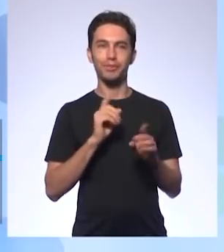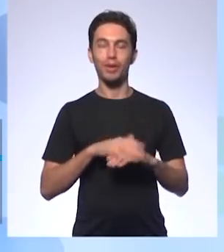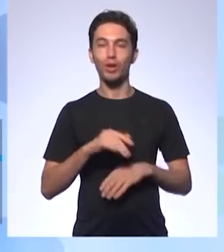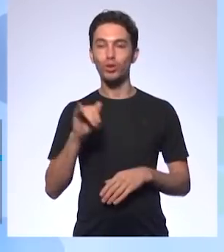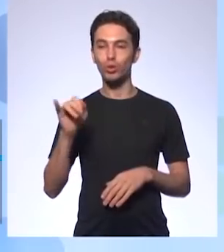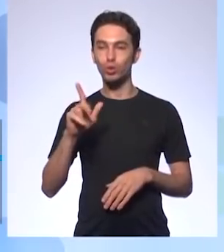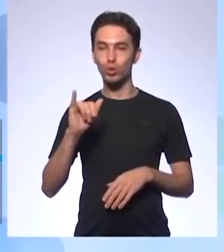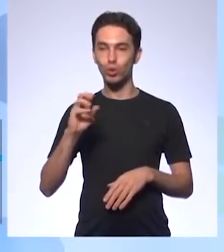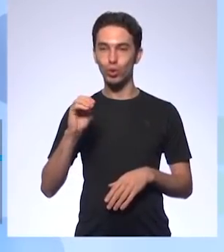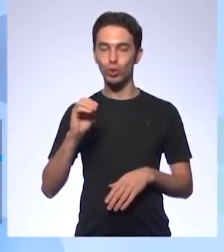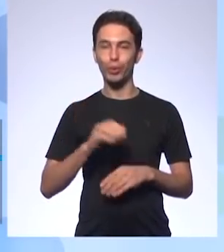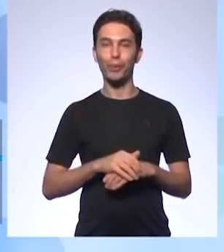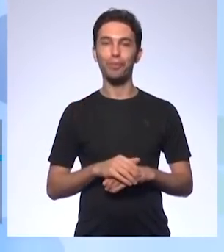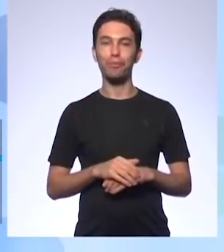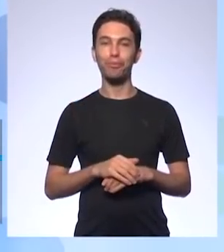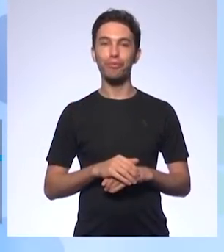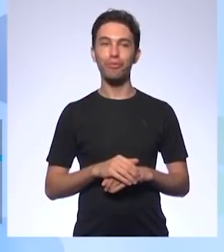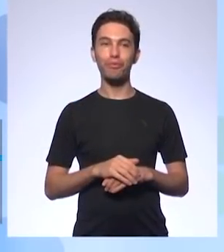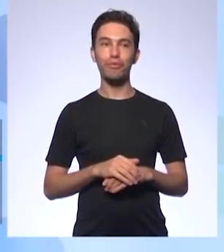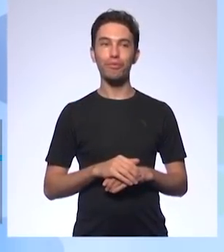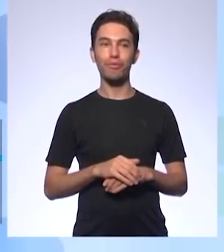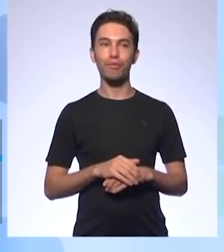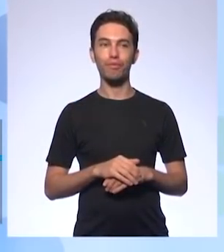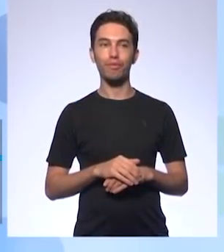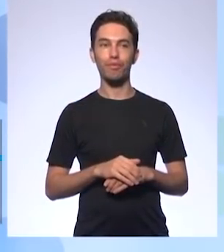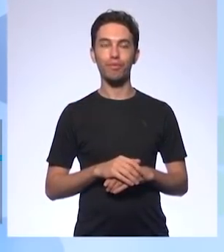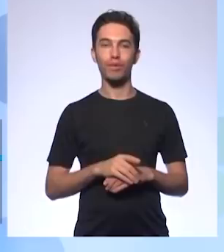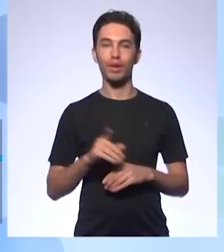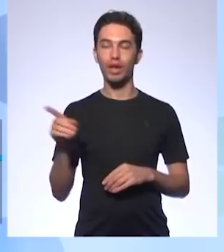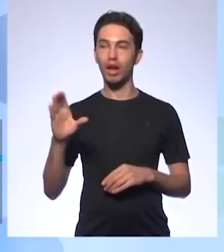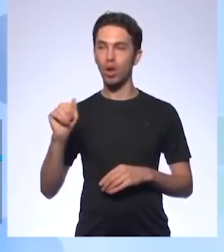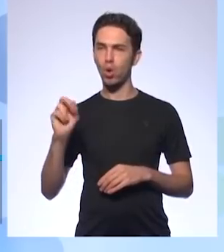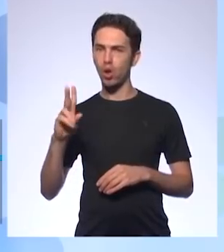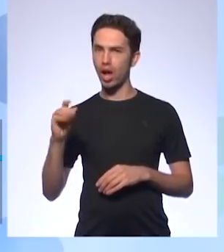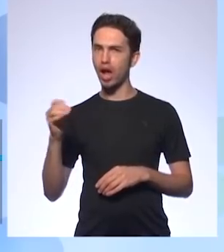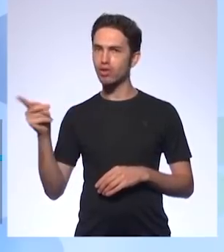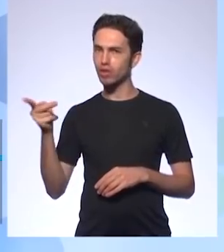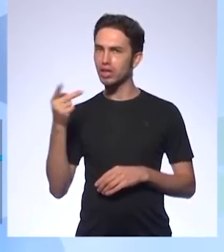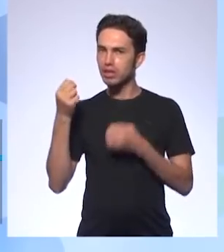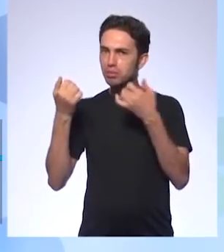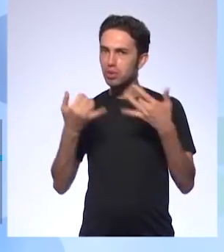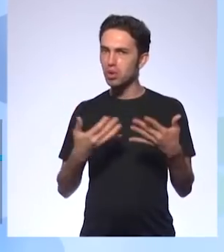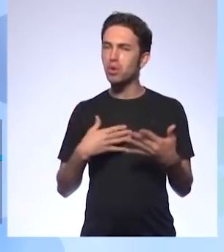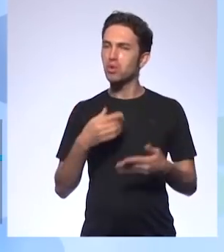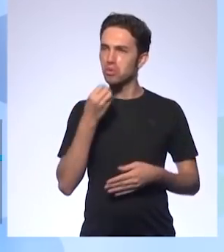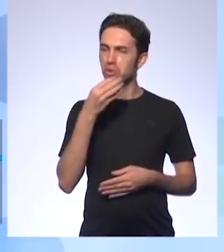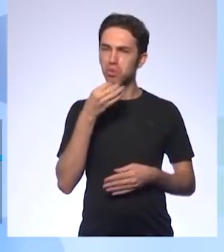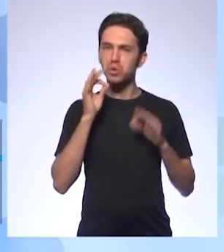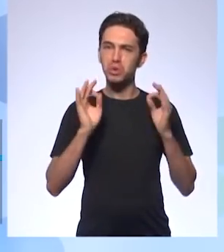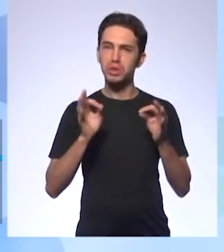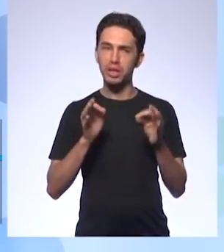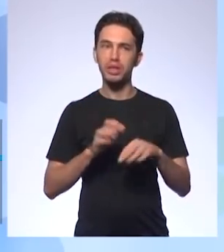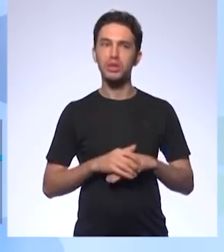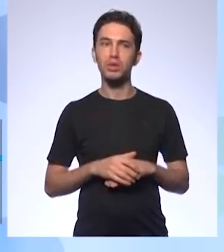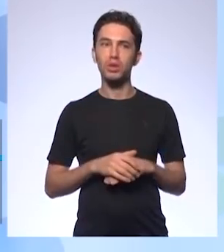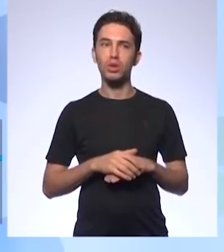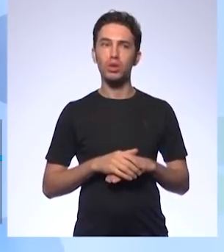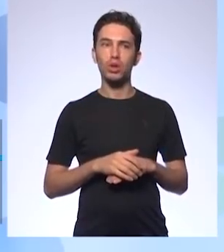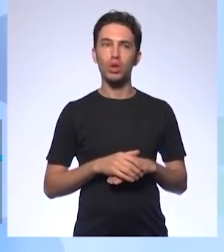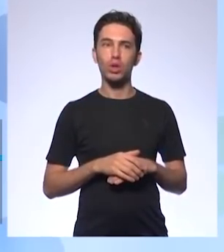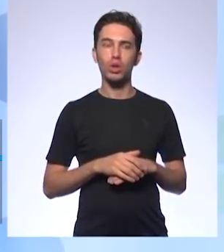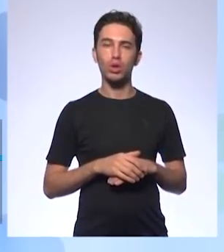Júlio César. Então, ele disse assim, ó, que o comentário do professor Carlos foi muito pertinente, realmente foi mesmo.